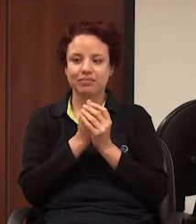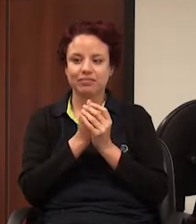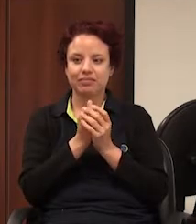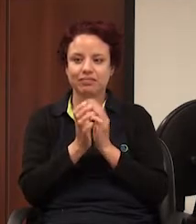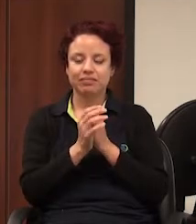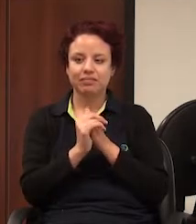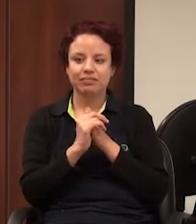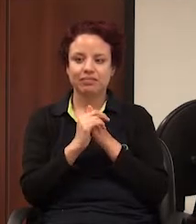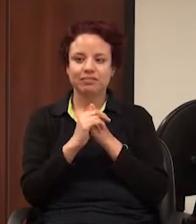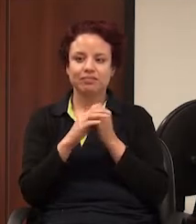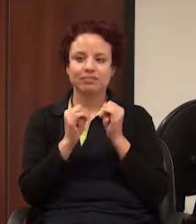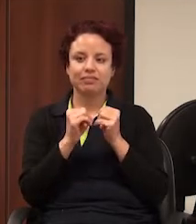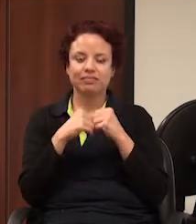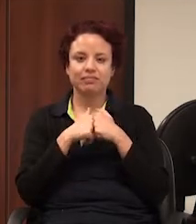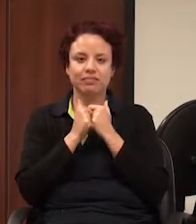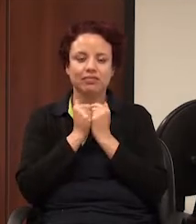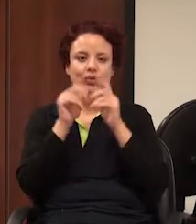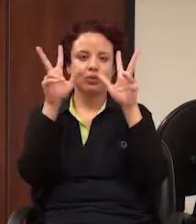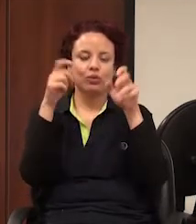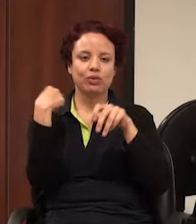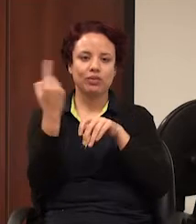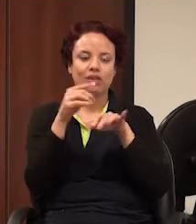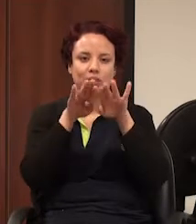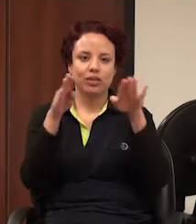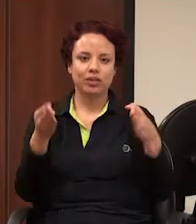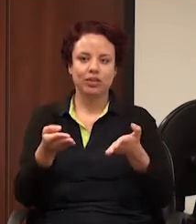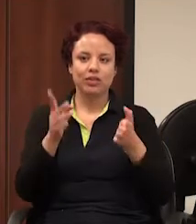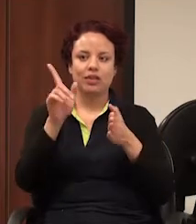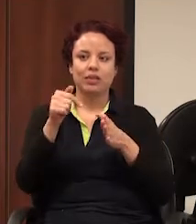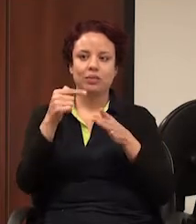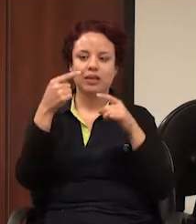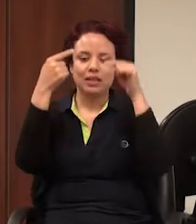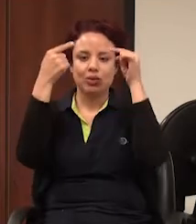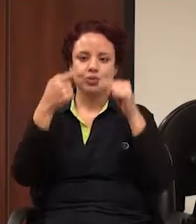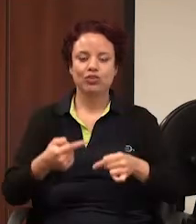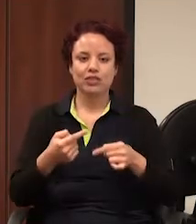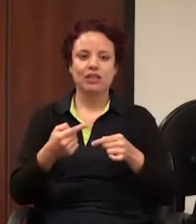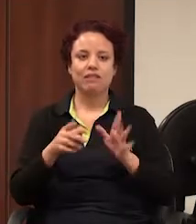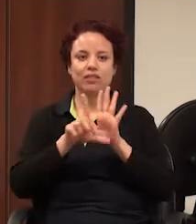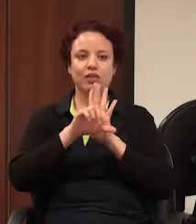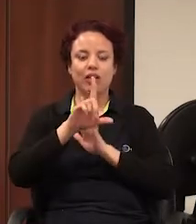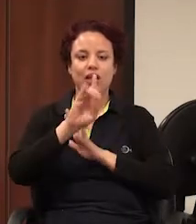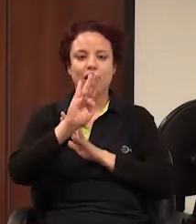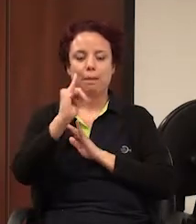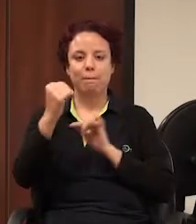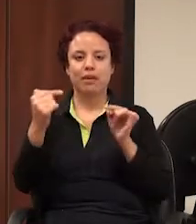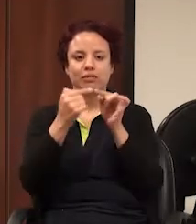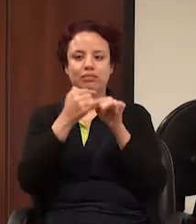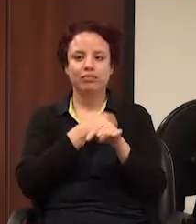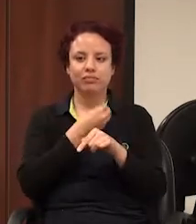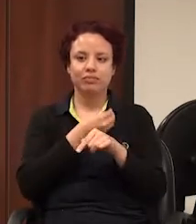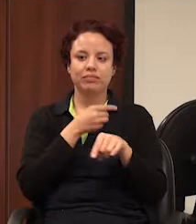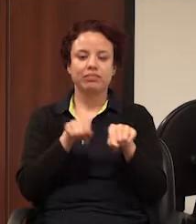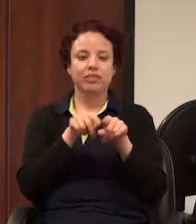temática da nossa mesa, os desafios da aplicação das alterações da Lei Brasileira de Inclusão e a visão da rede